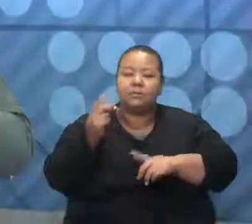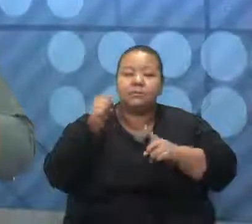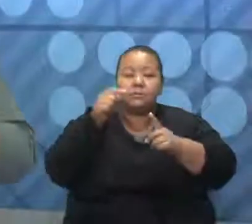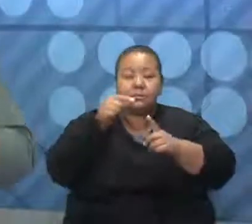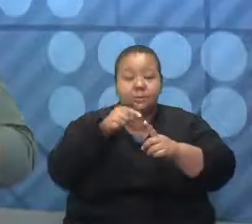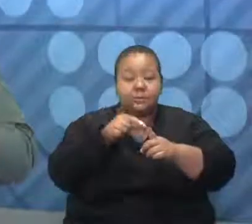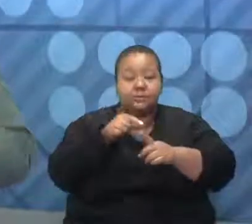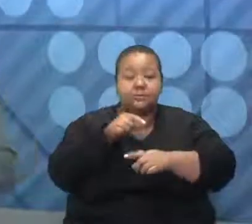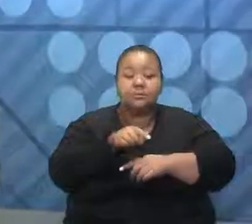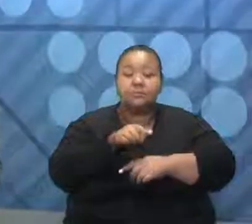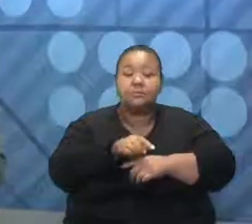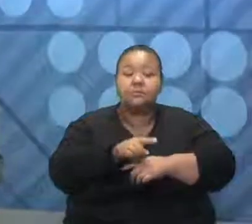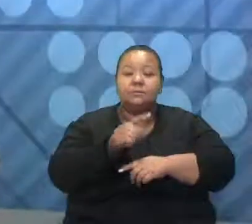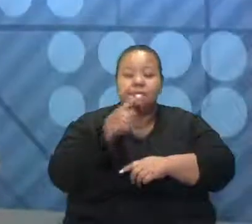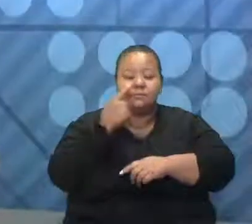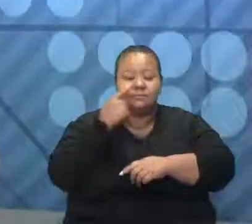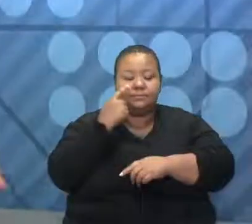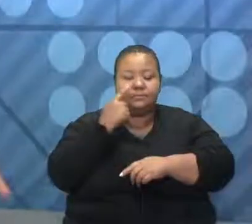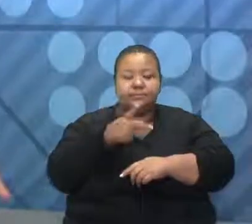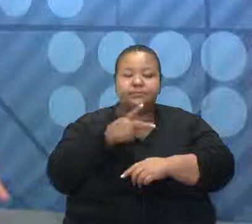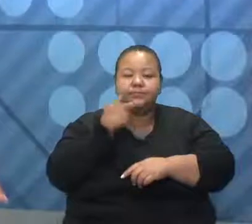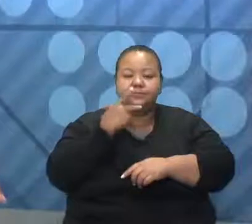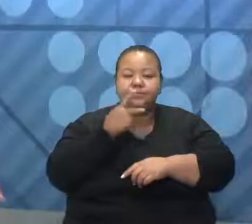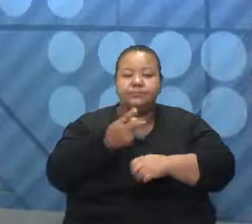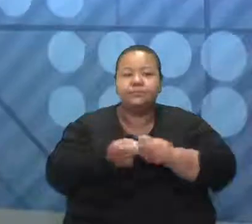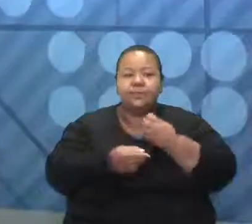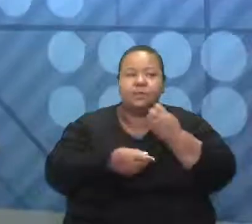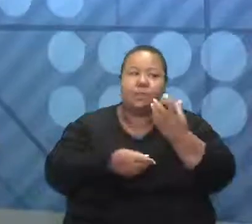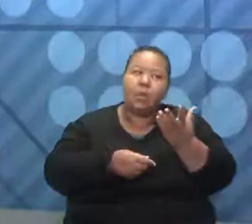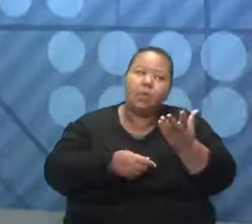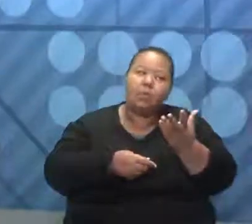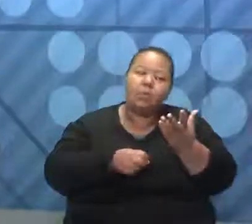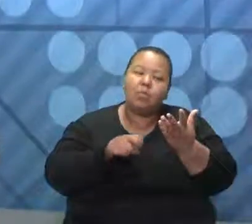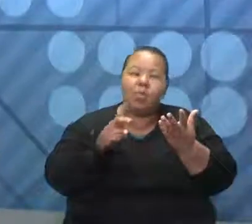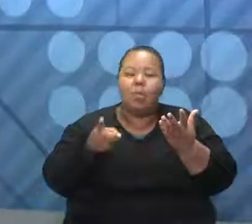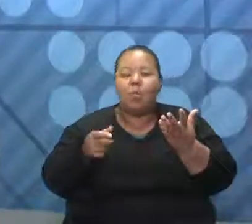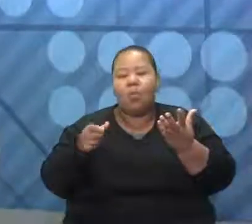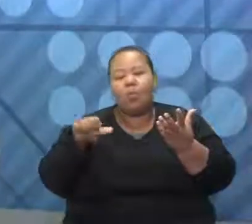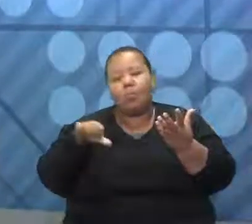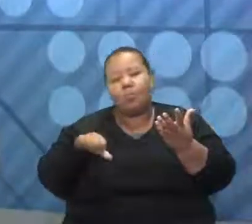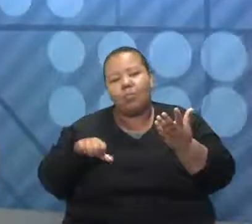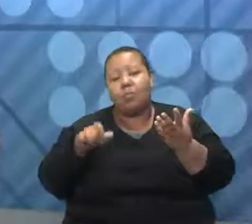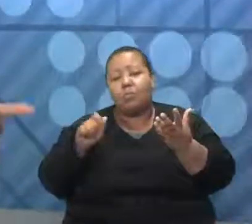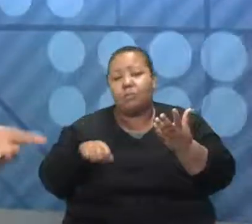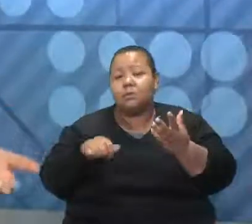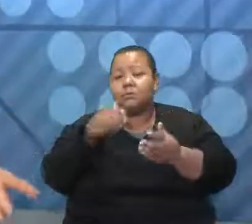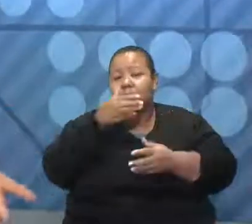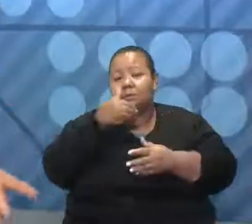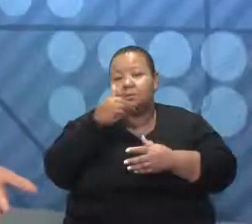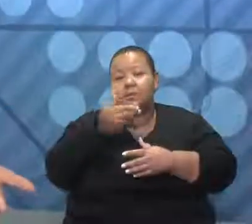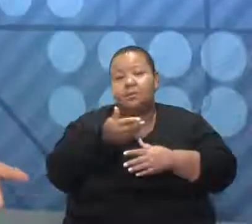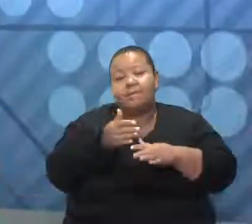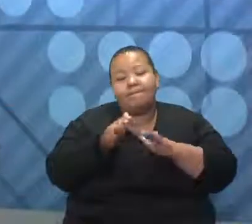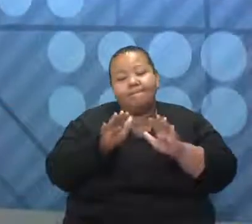Então, a partir daqueles objetivos, ela vai falar, olha, foi bom ou foi ruim? Podia ser melhor? Podia, mas tem que